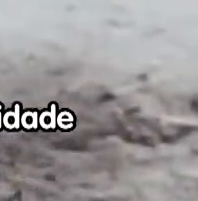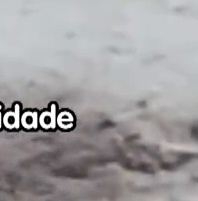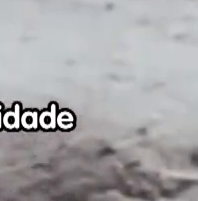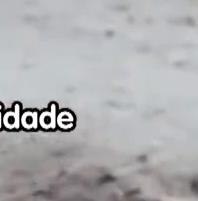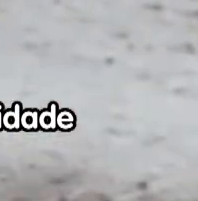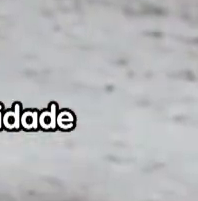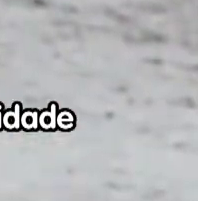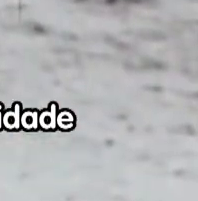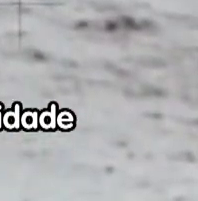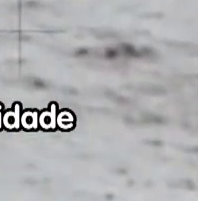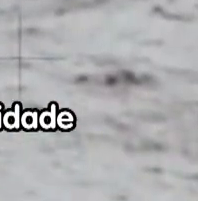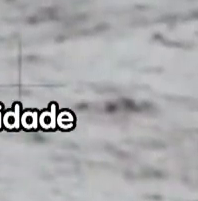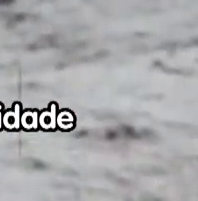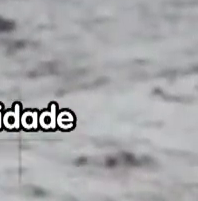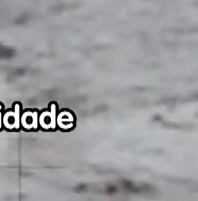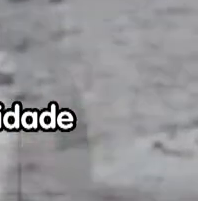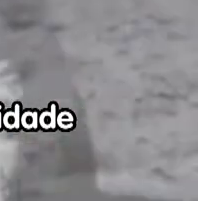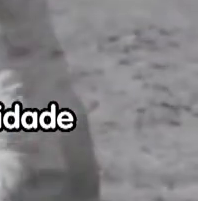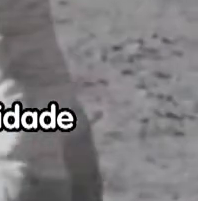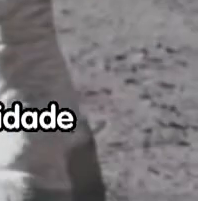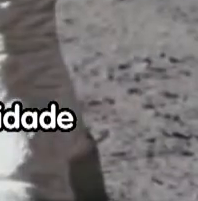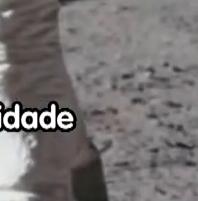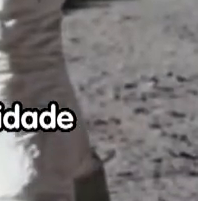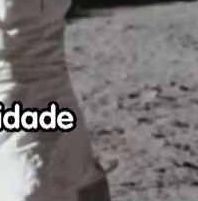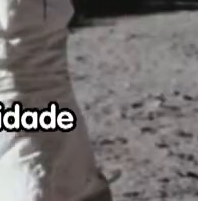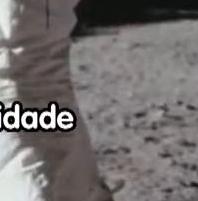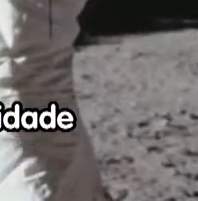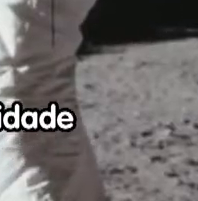one giant leap for mankind.